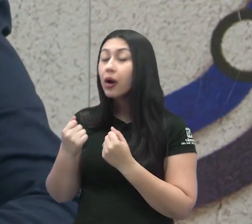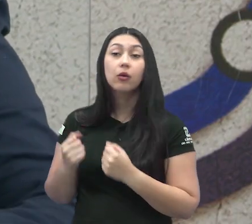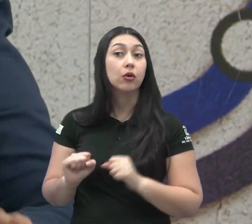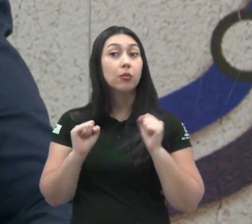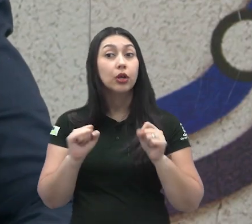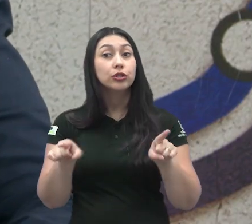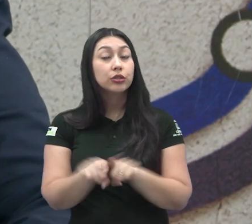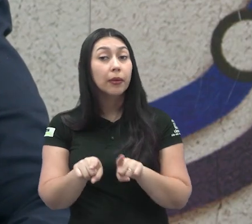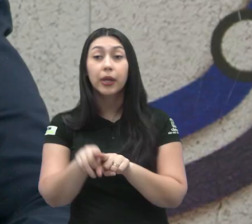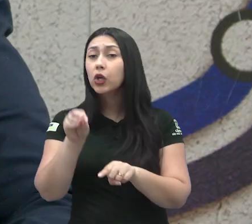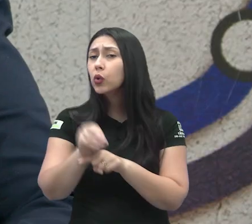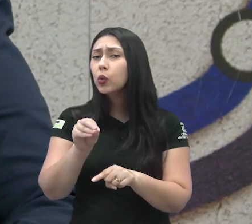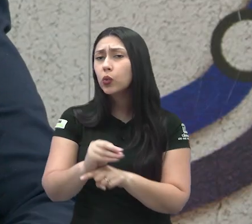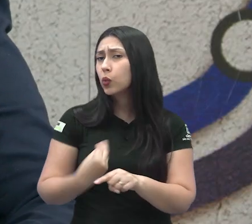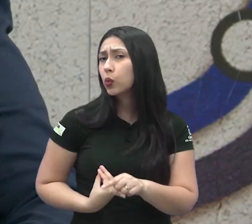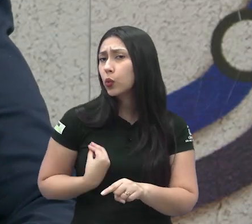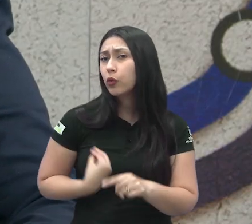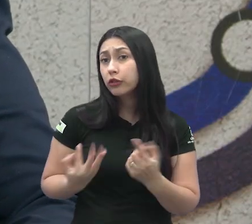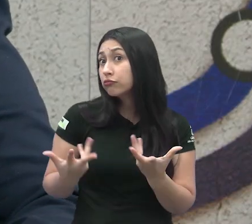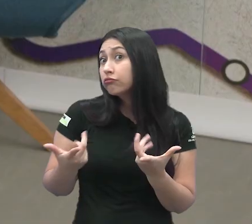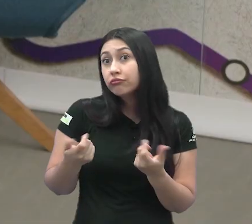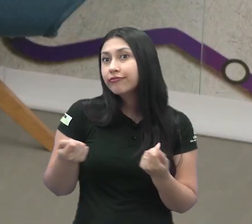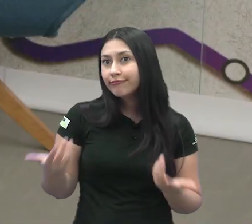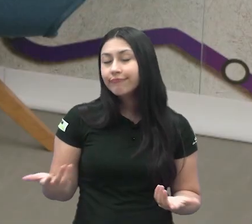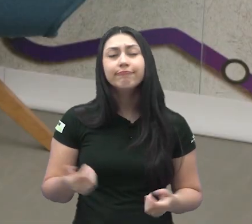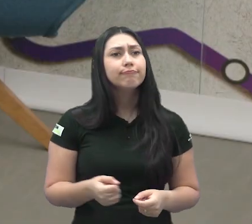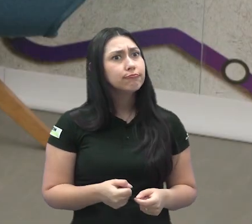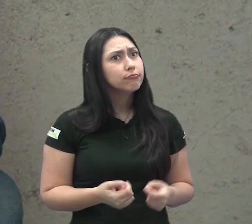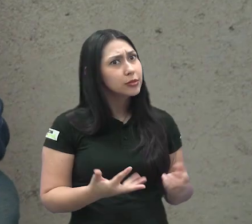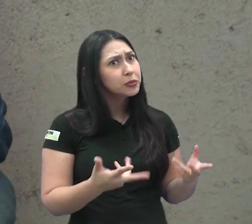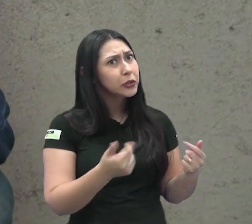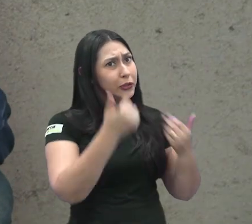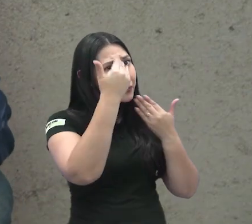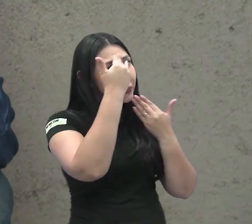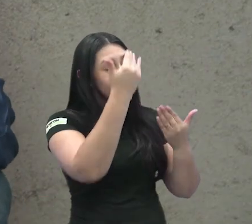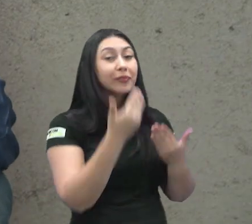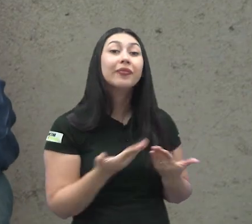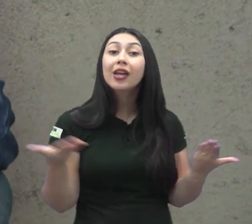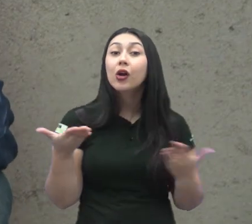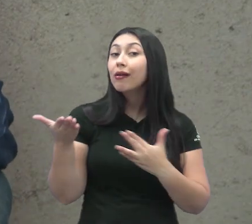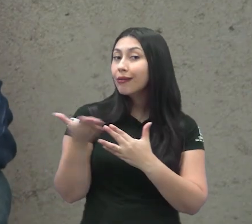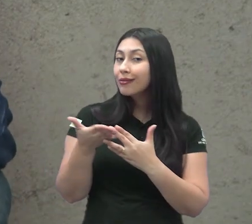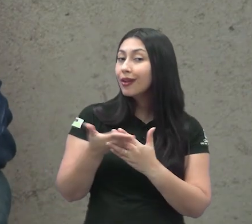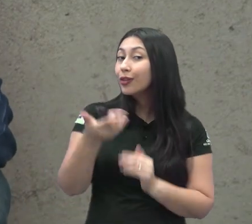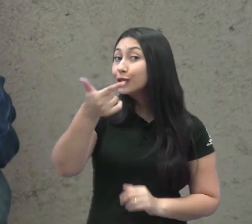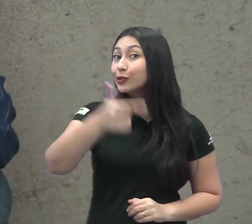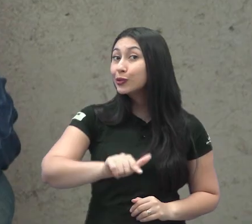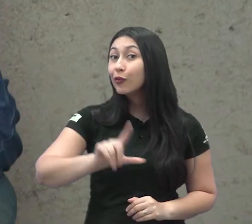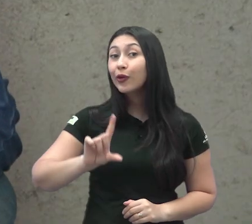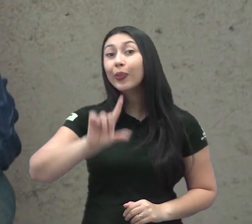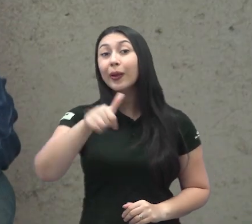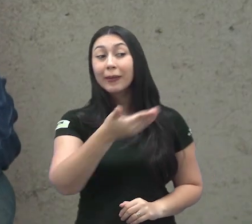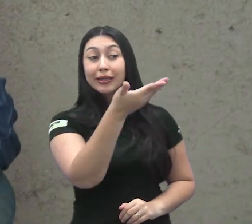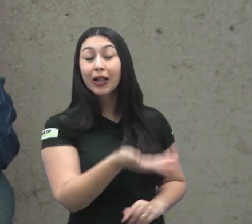diretamente só com bem-estar animal. Maravilha, Bruna. Muito obrigado. Última pausa aqui no programa, a Bruna